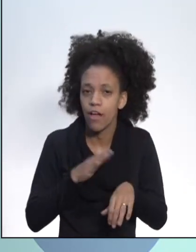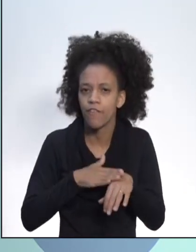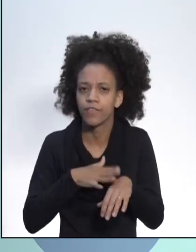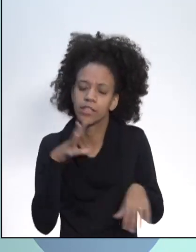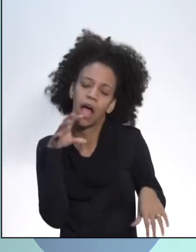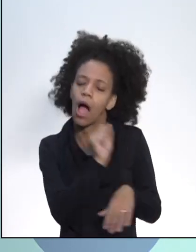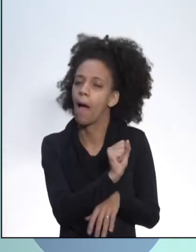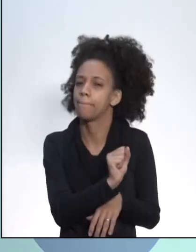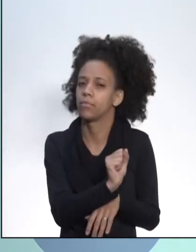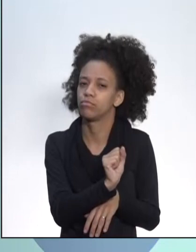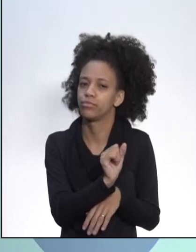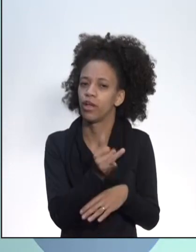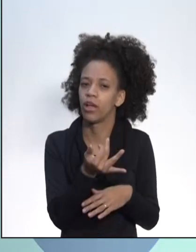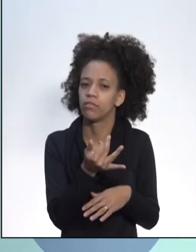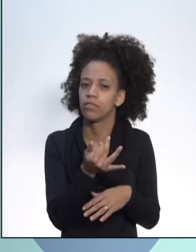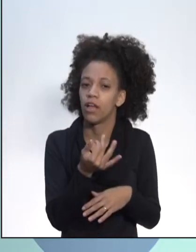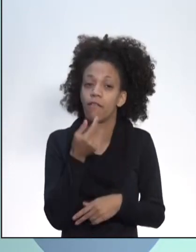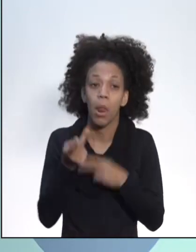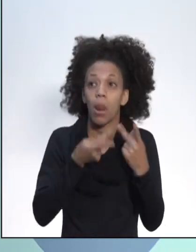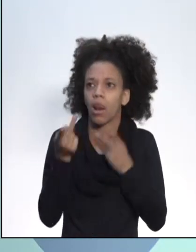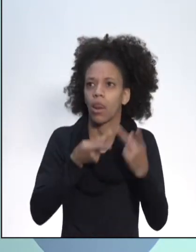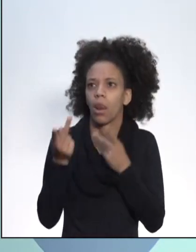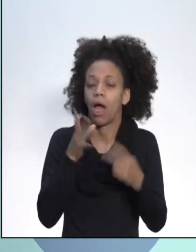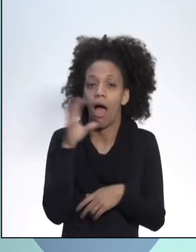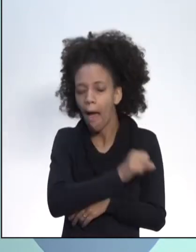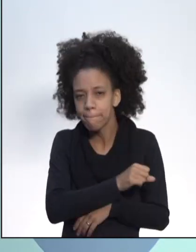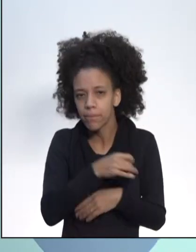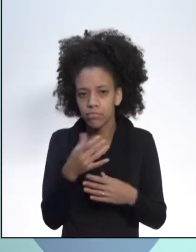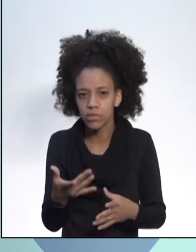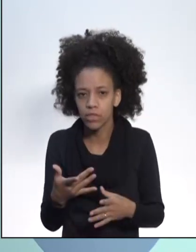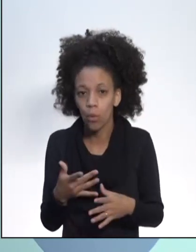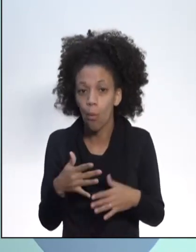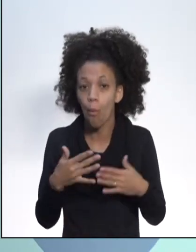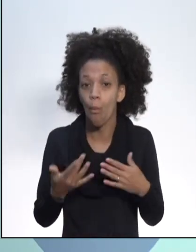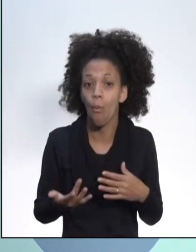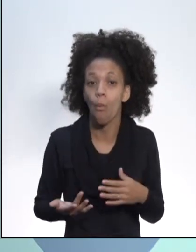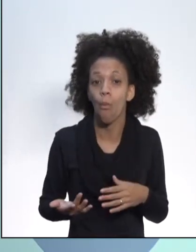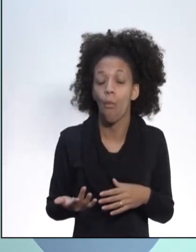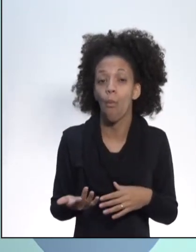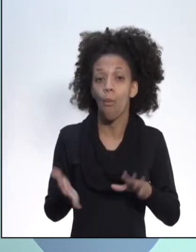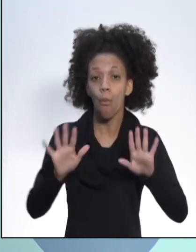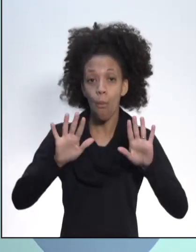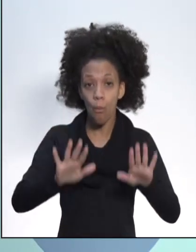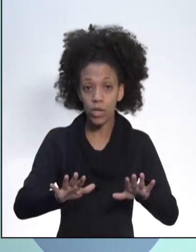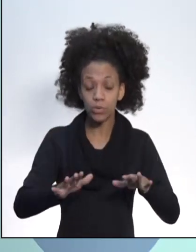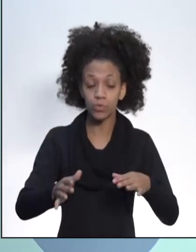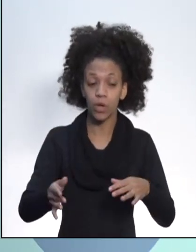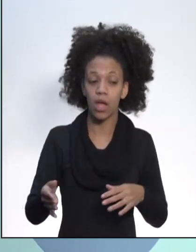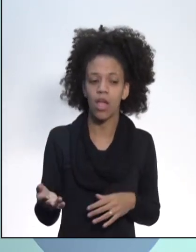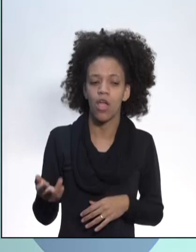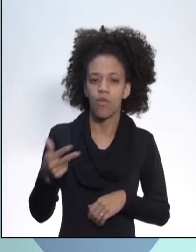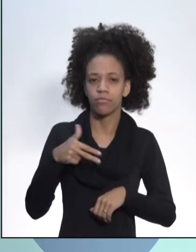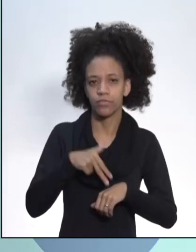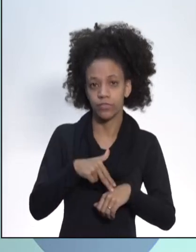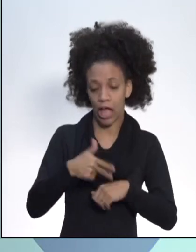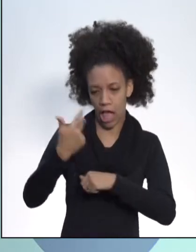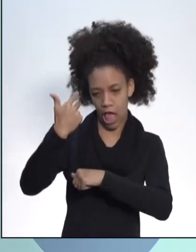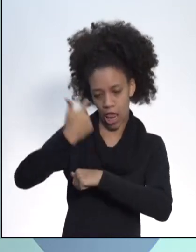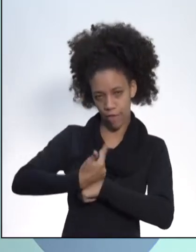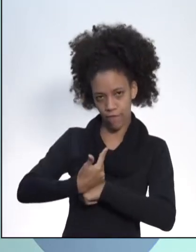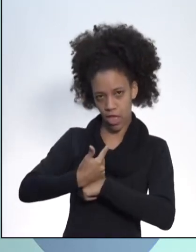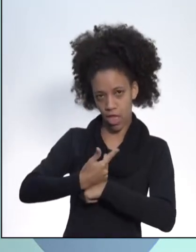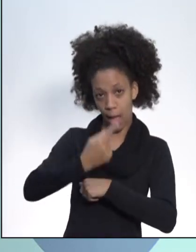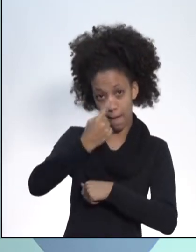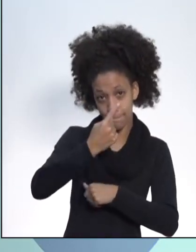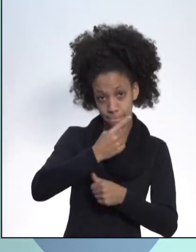demais. Às vezes eu até falo rápido demais. Quando eu vim aqui para o centro de mídias e gravei a primeira aula,